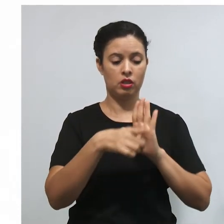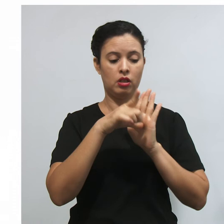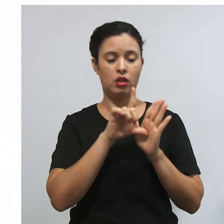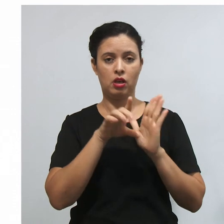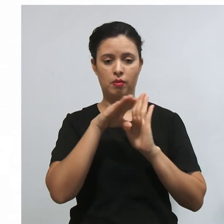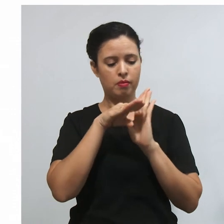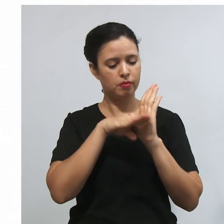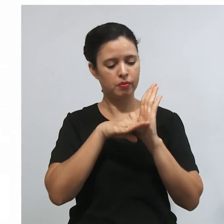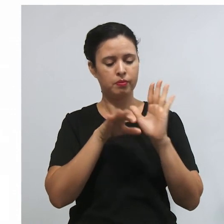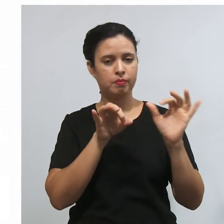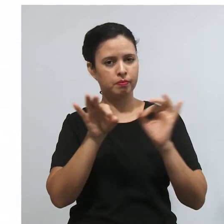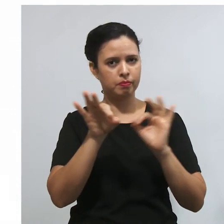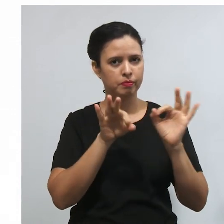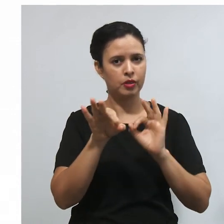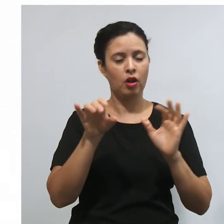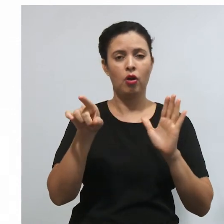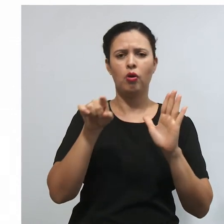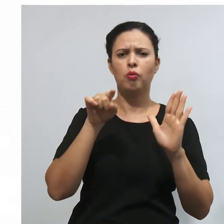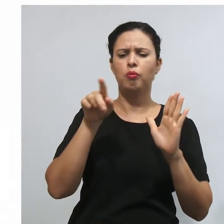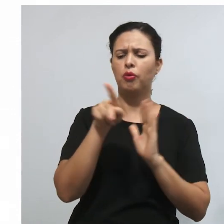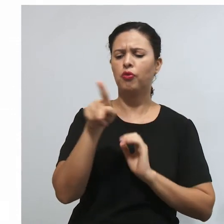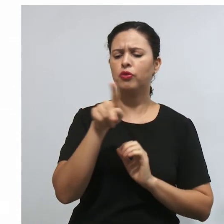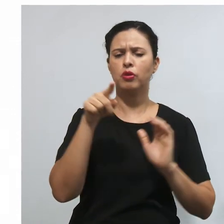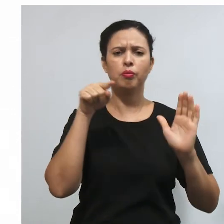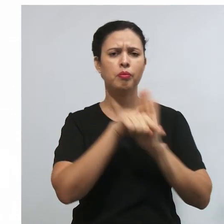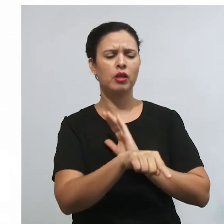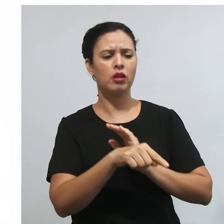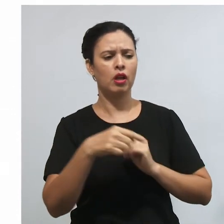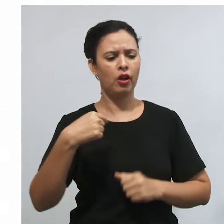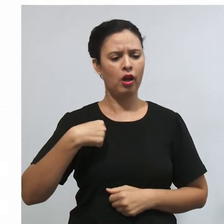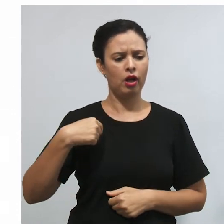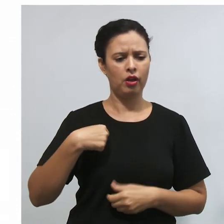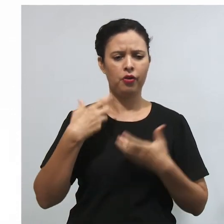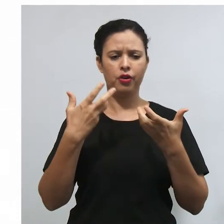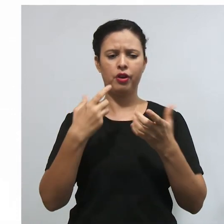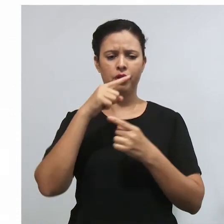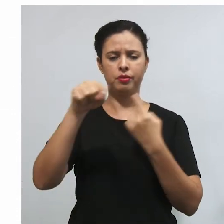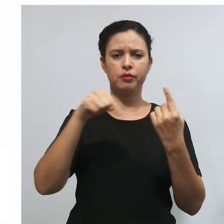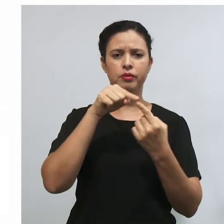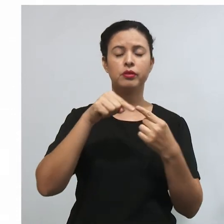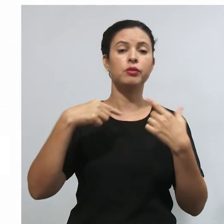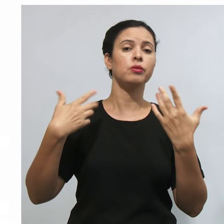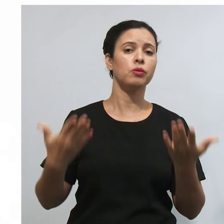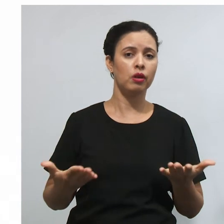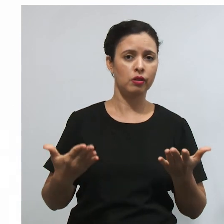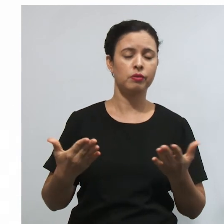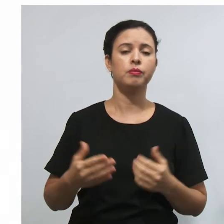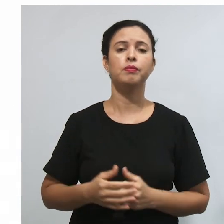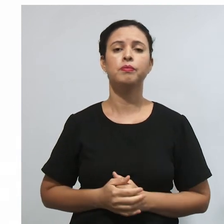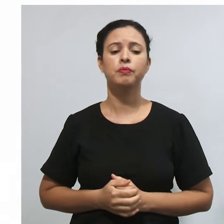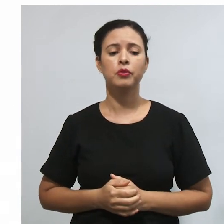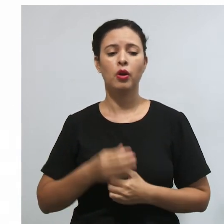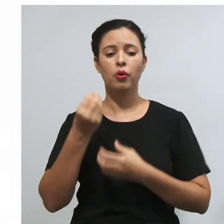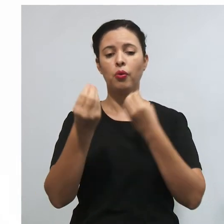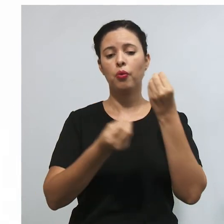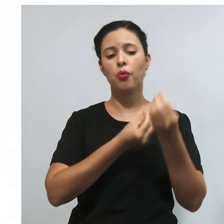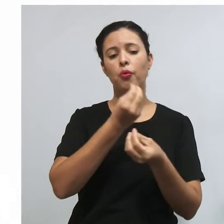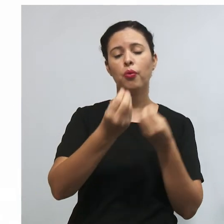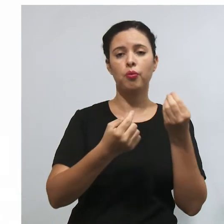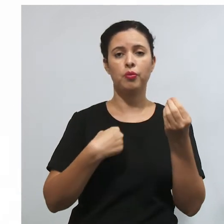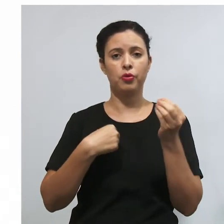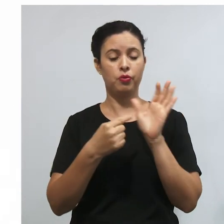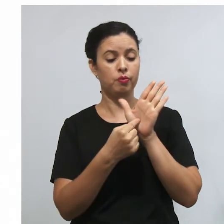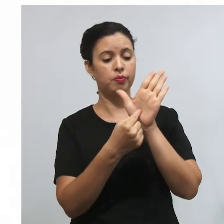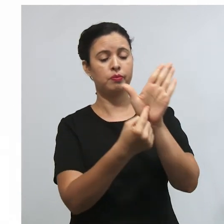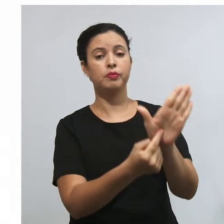o professor ele vai sempre se perguntar: que objetivos quero alcançar nesta aula? Como é que eu vou